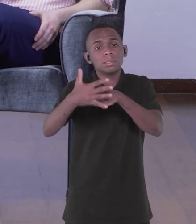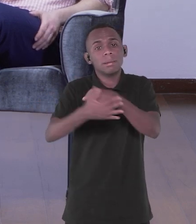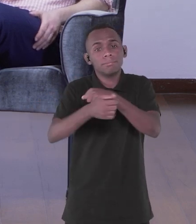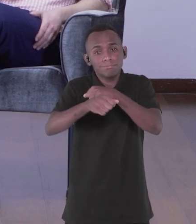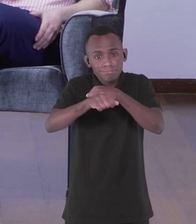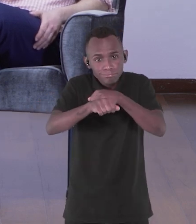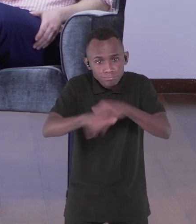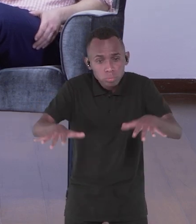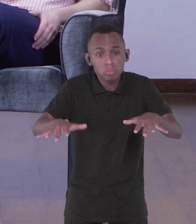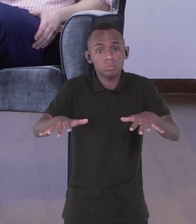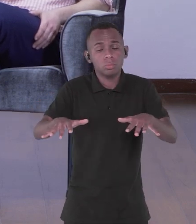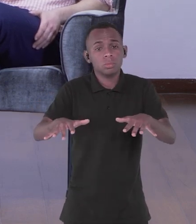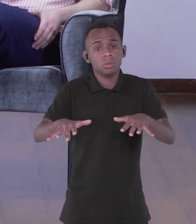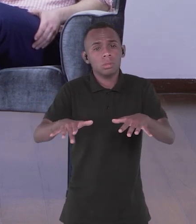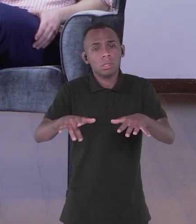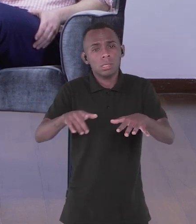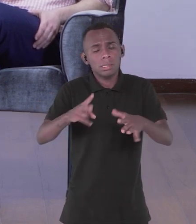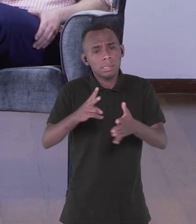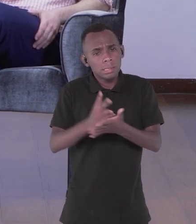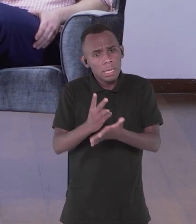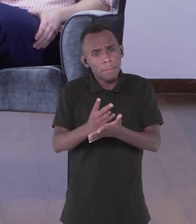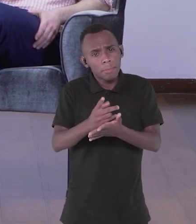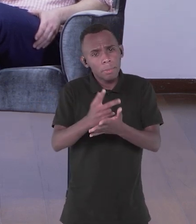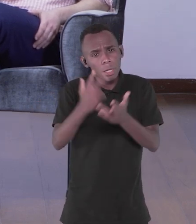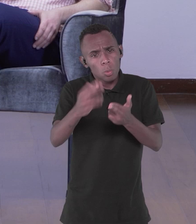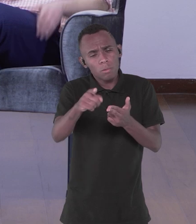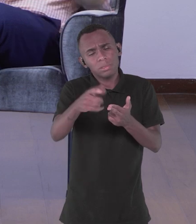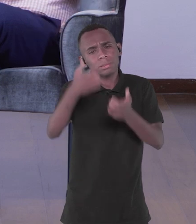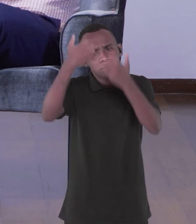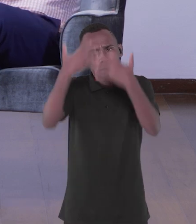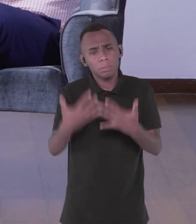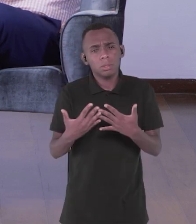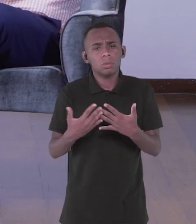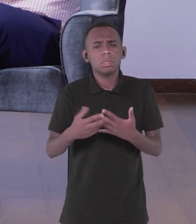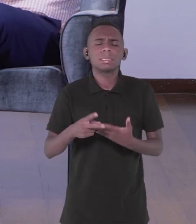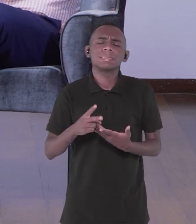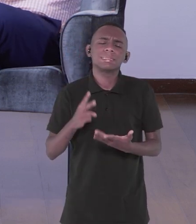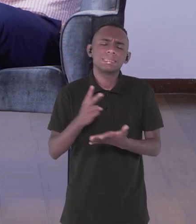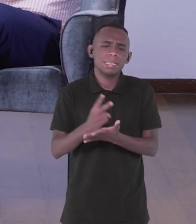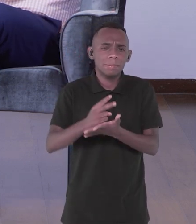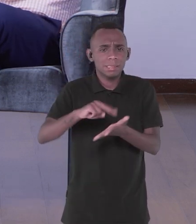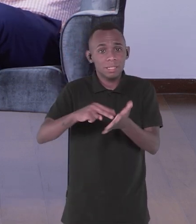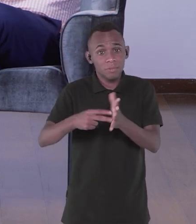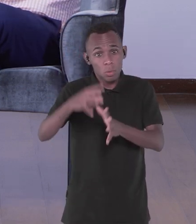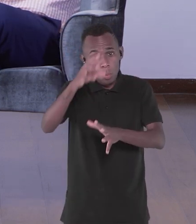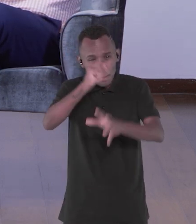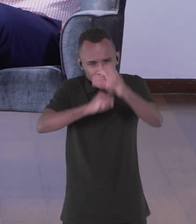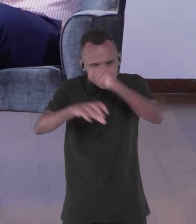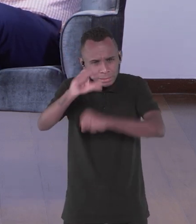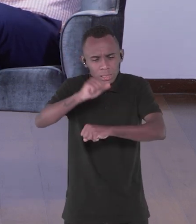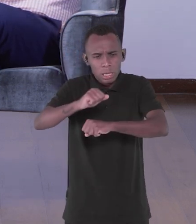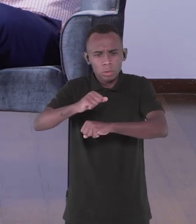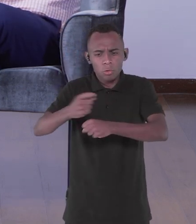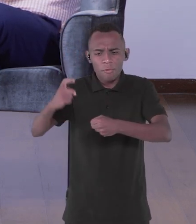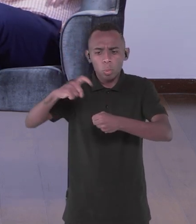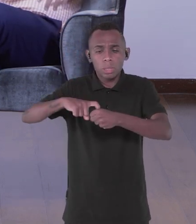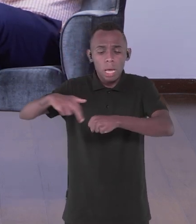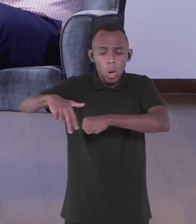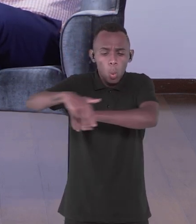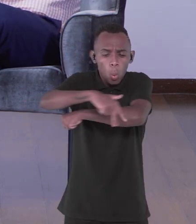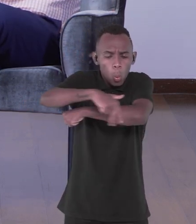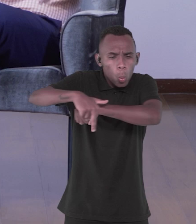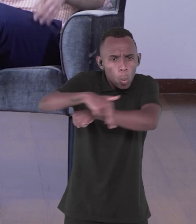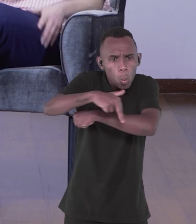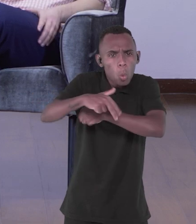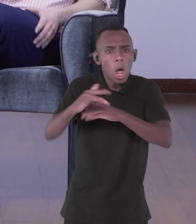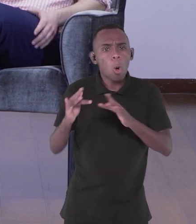E é sempre, como você falou, é sempre um aprendizado voltar a ir para a rua, a encontrar as